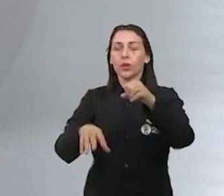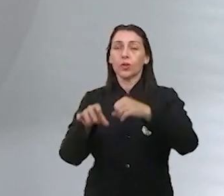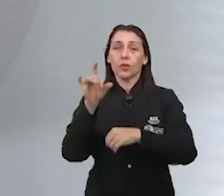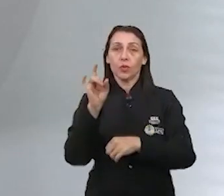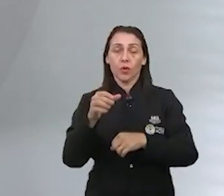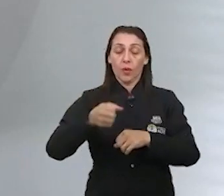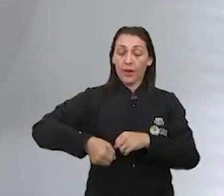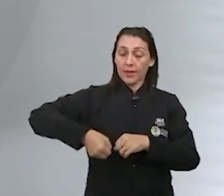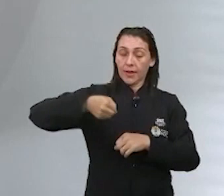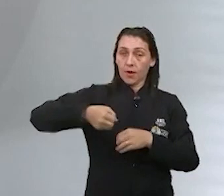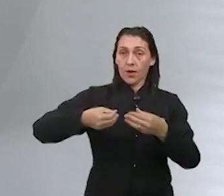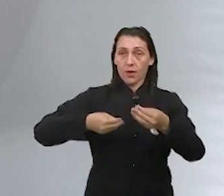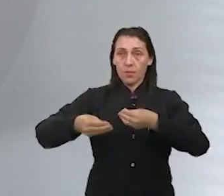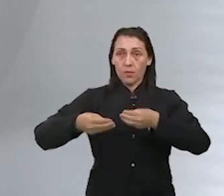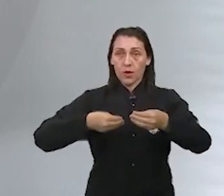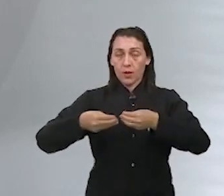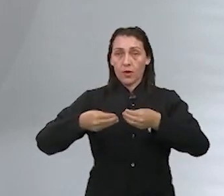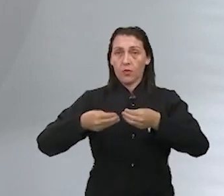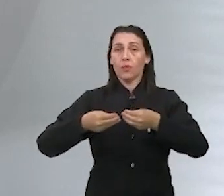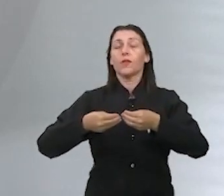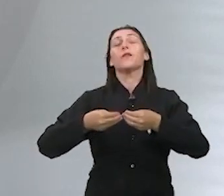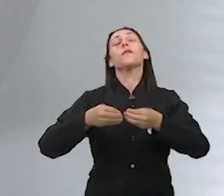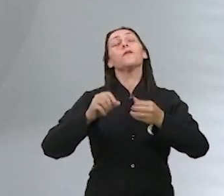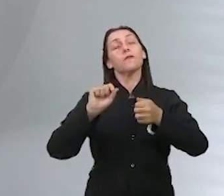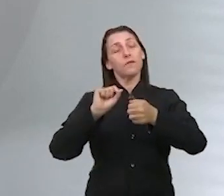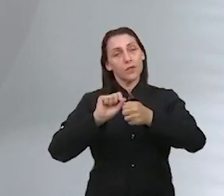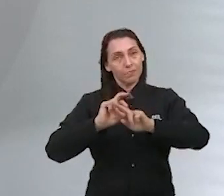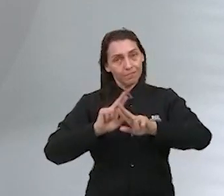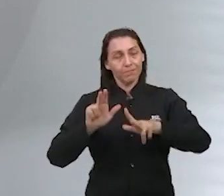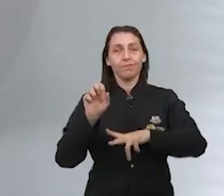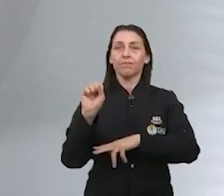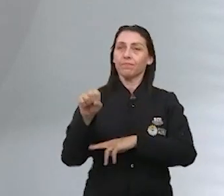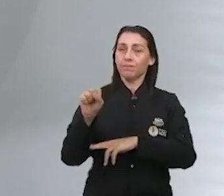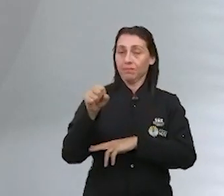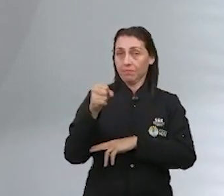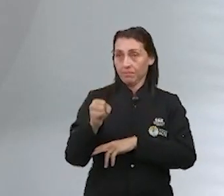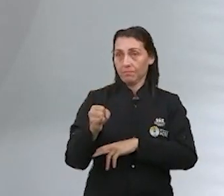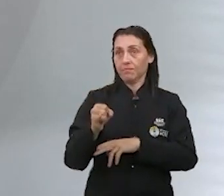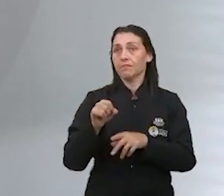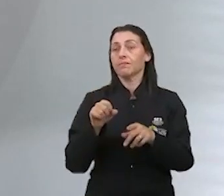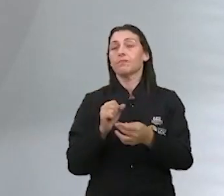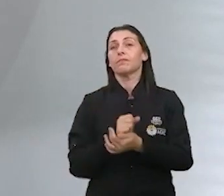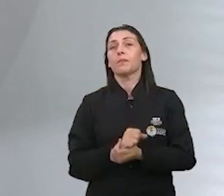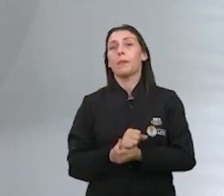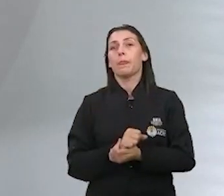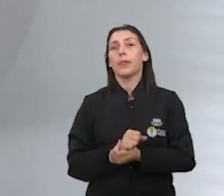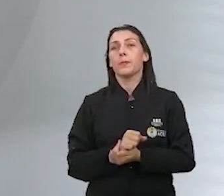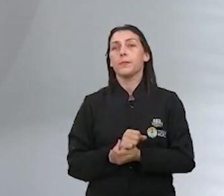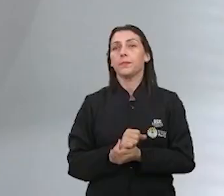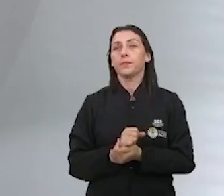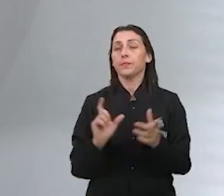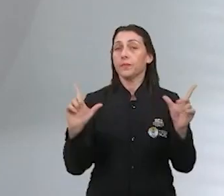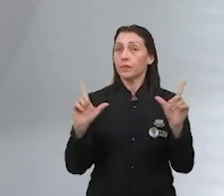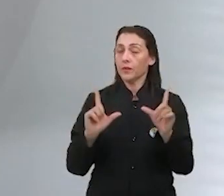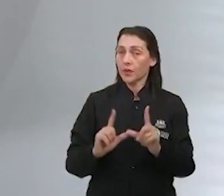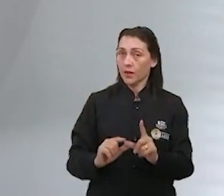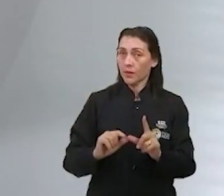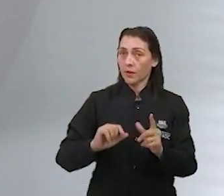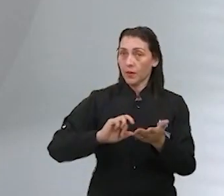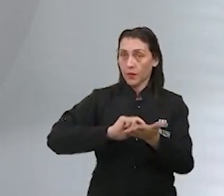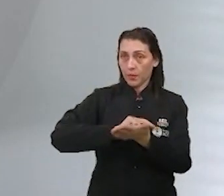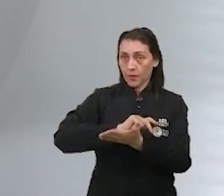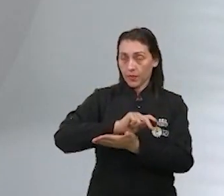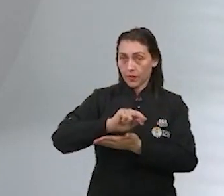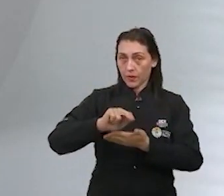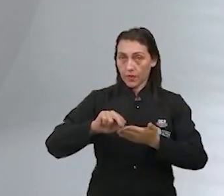aquela sacola ou aquele canudo não vai fazer diferença. Mas faz e você vai acabar diminuindo ou a biodiversidade,